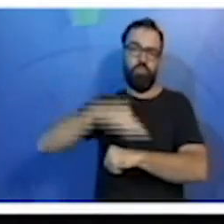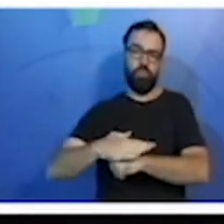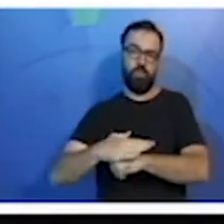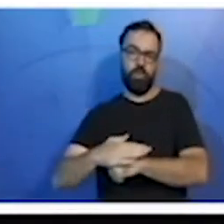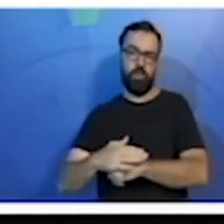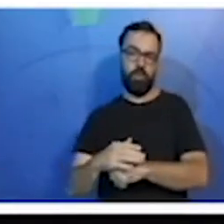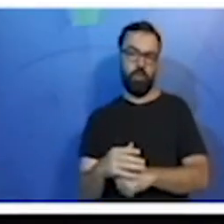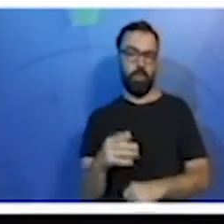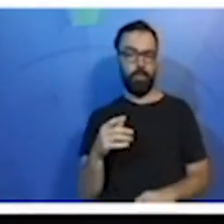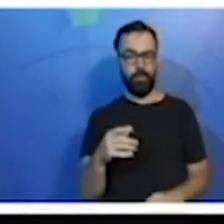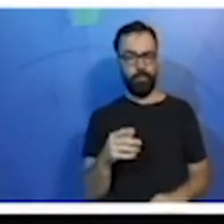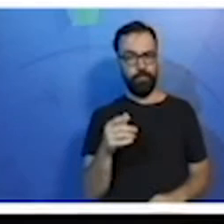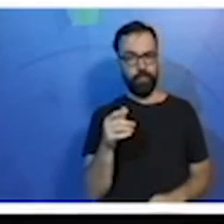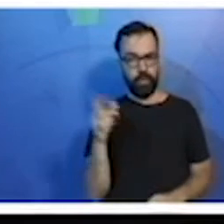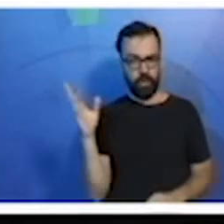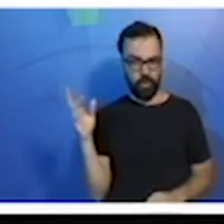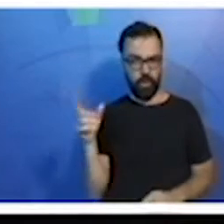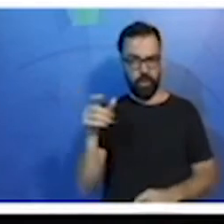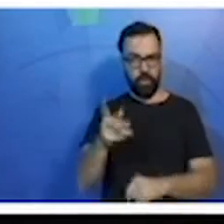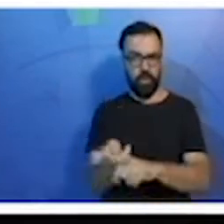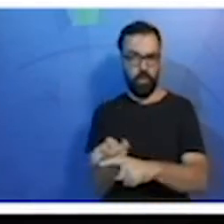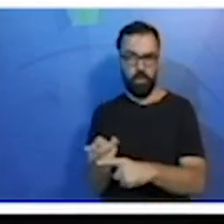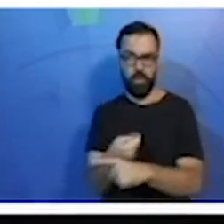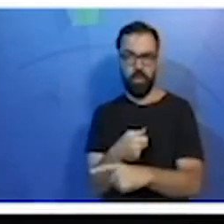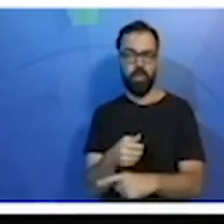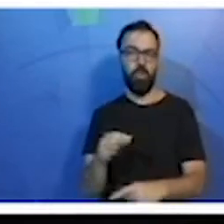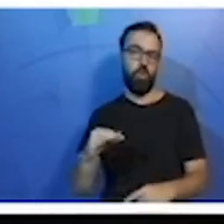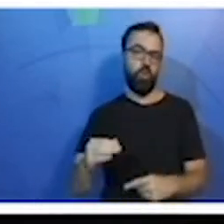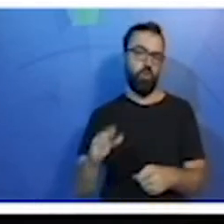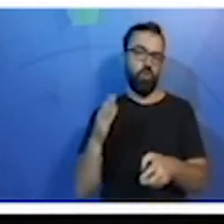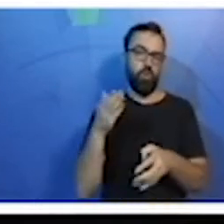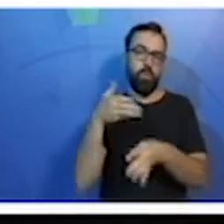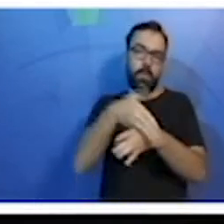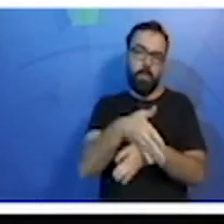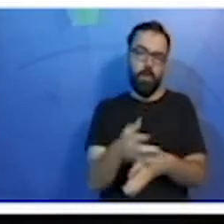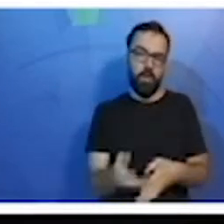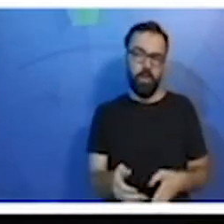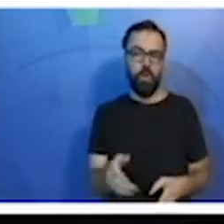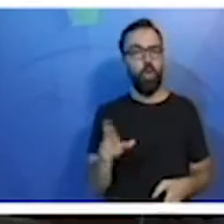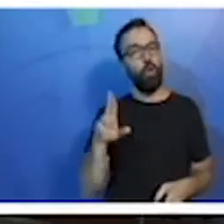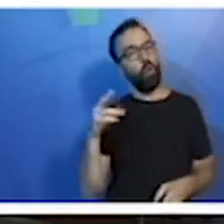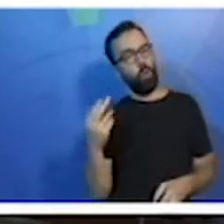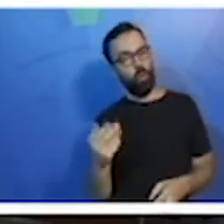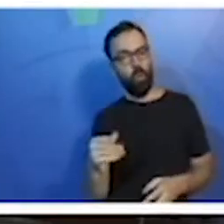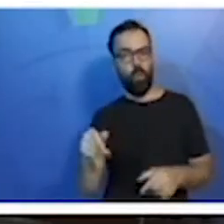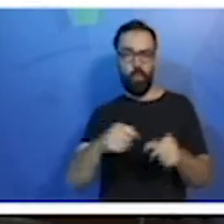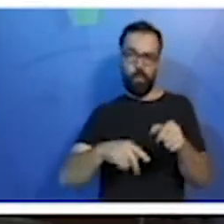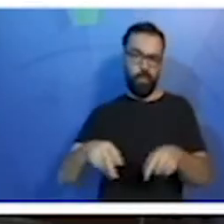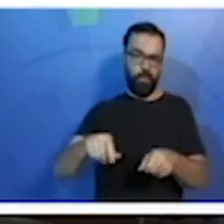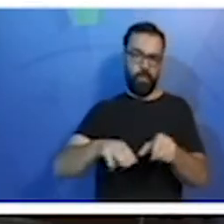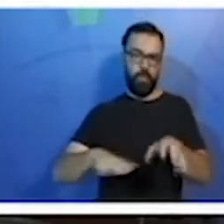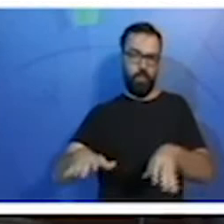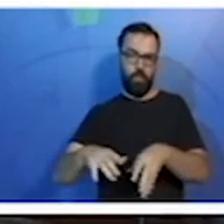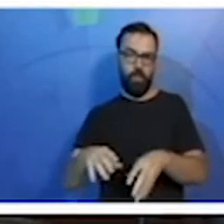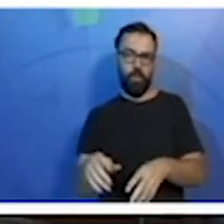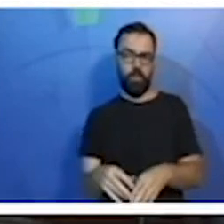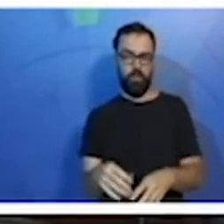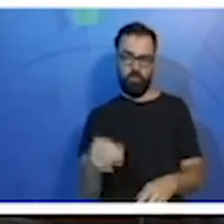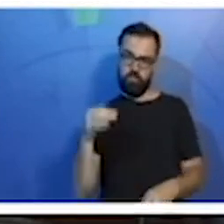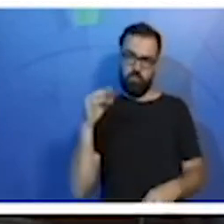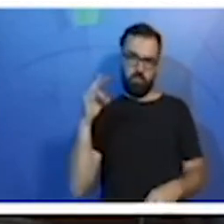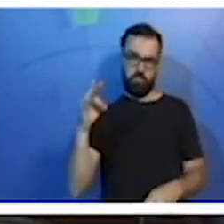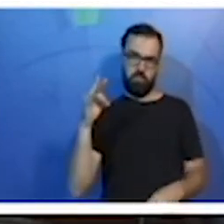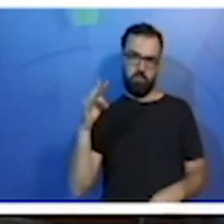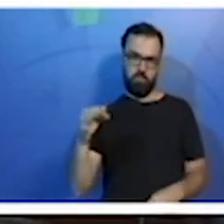ganha o esportista que conseguir ao final depois passar por todos os obstáculos ou fazer as manobras dentro desses obstáculos com o maior